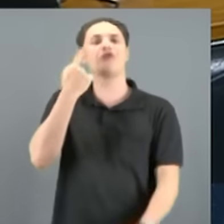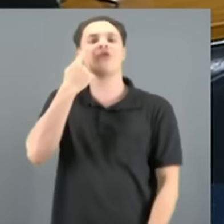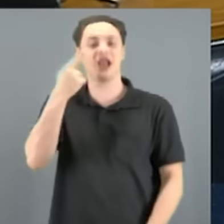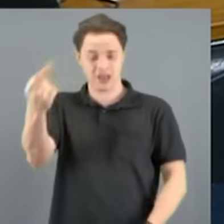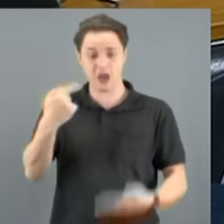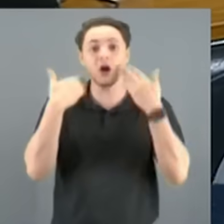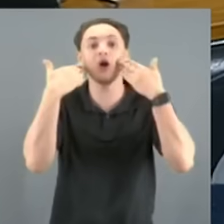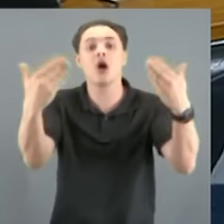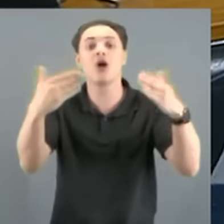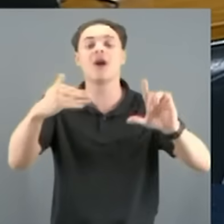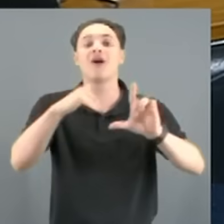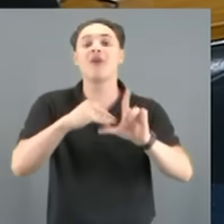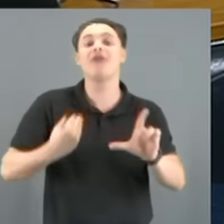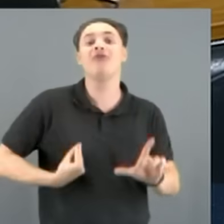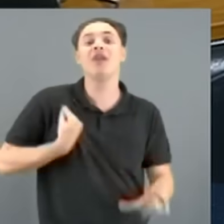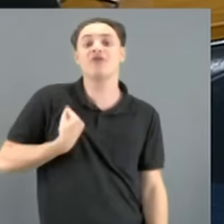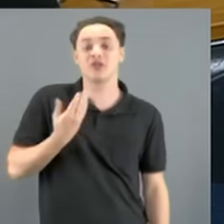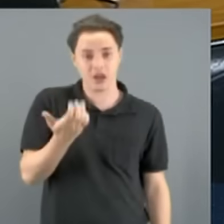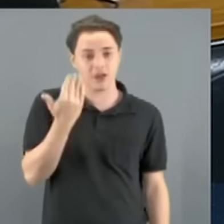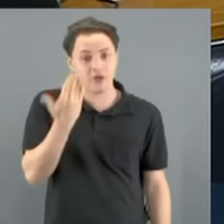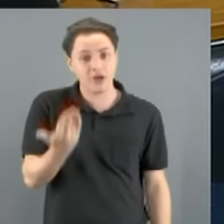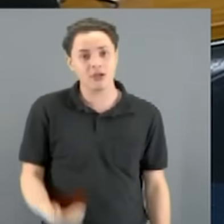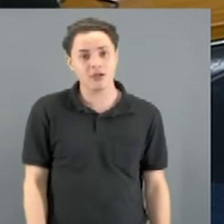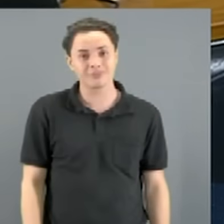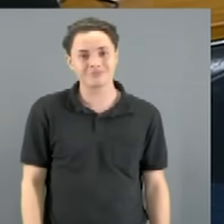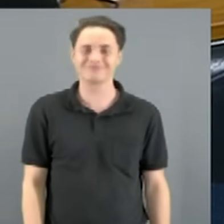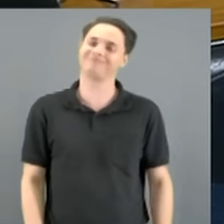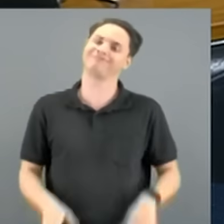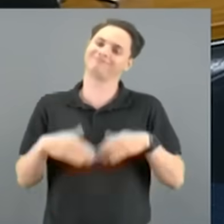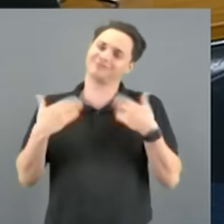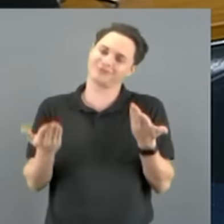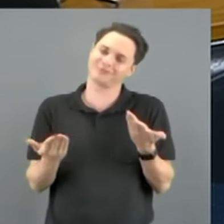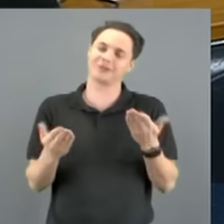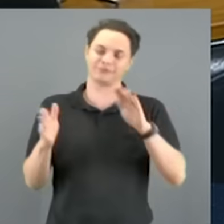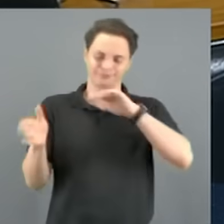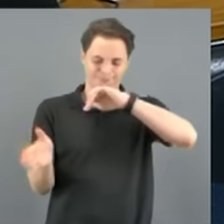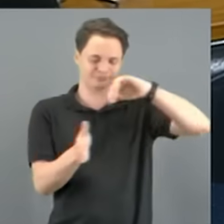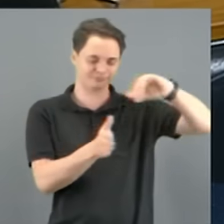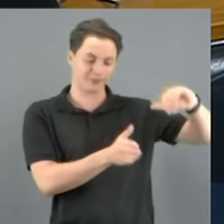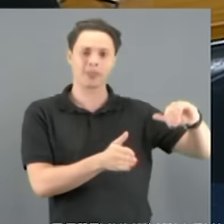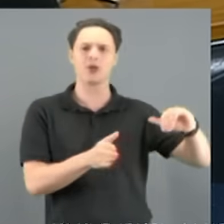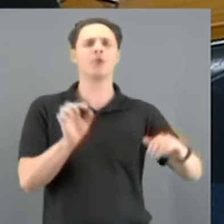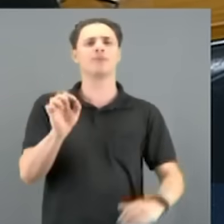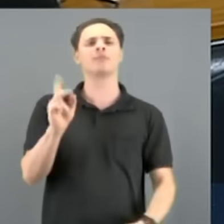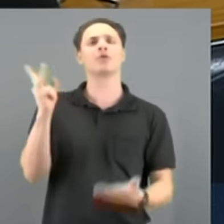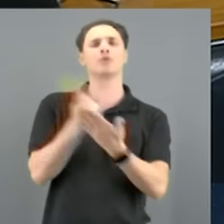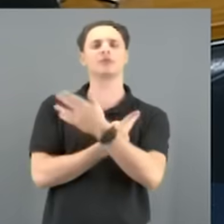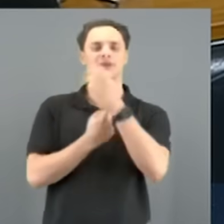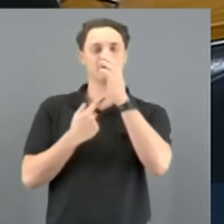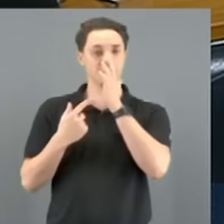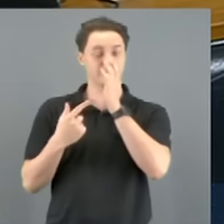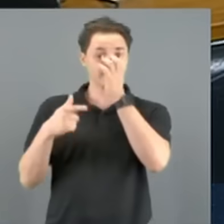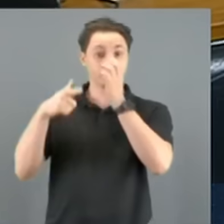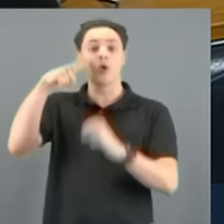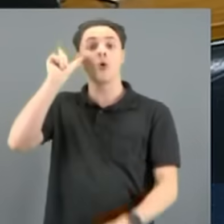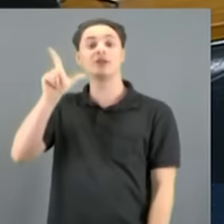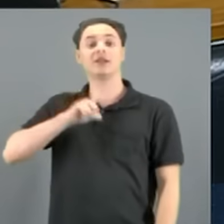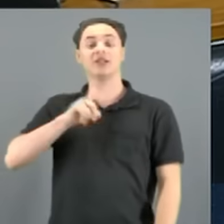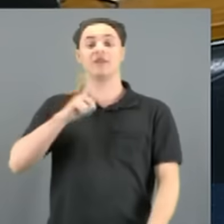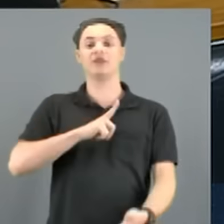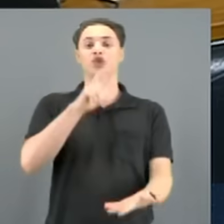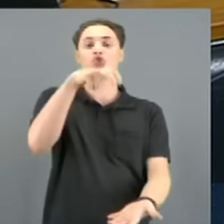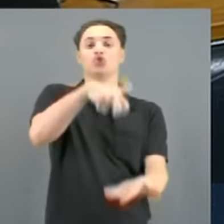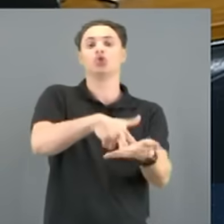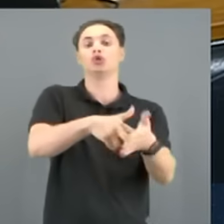indo com relação que está acontecendo hoje o réu né Aécio que tomou aí 17 anos de